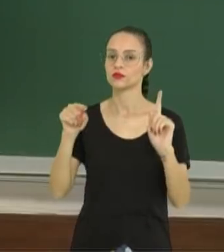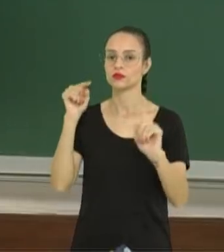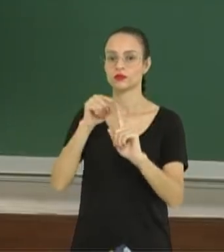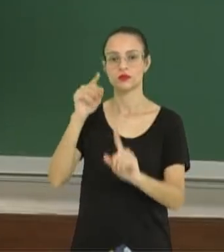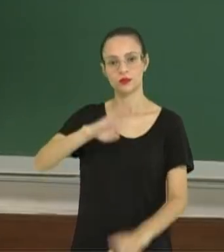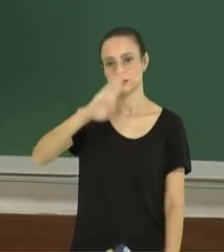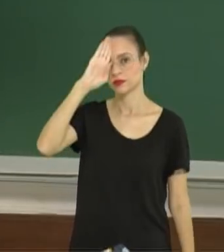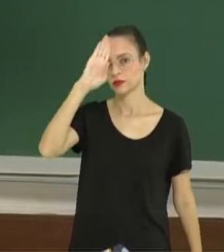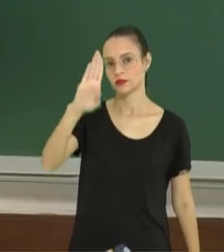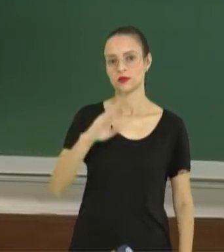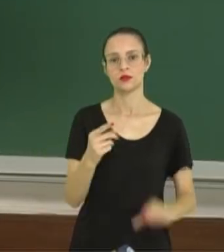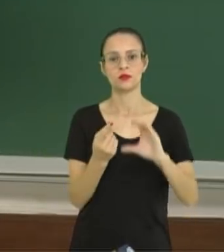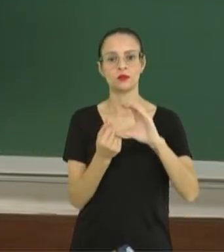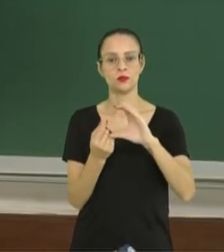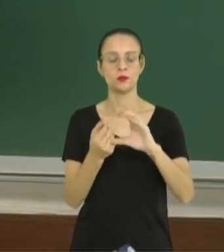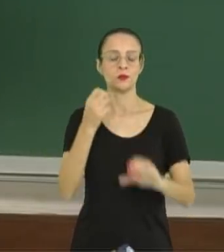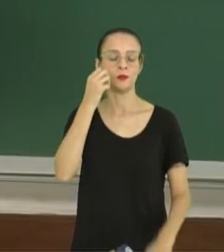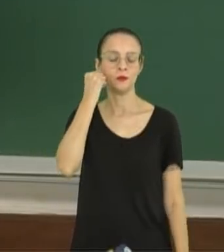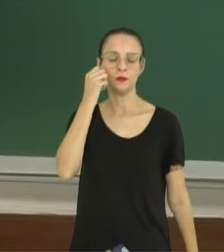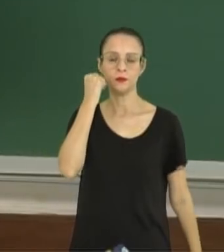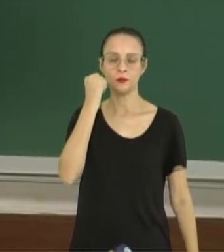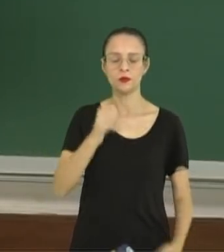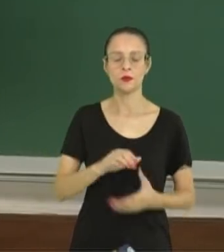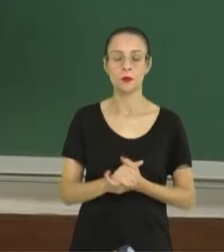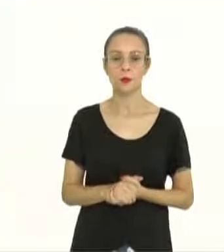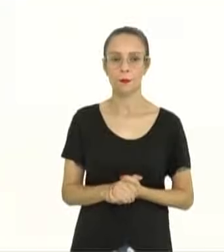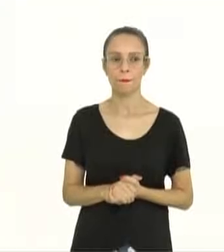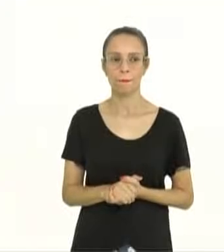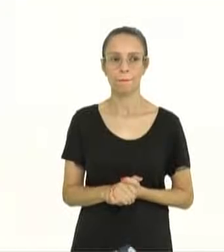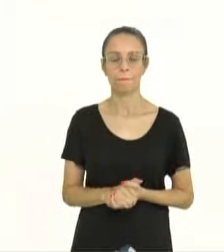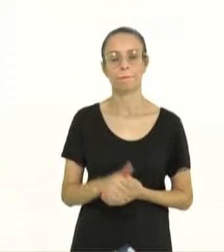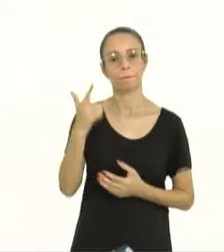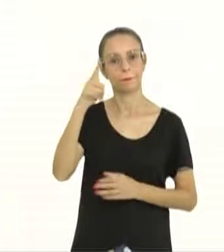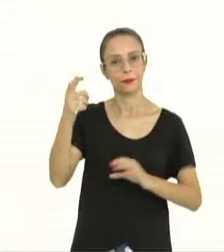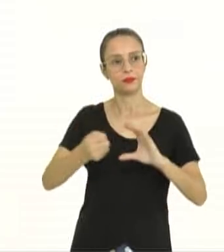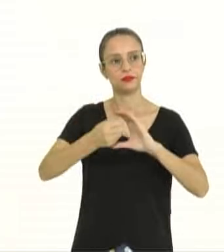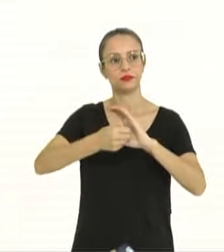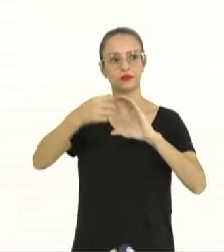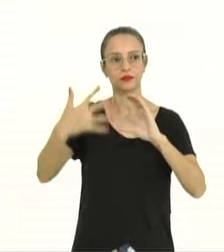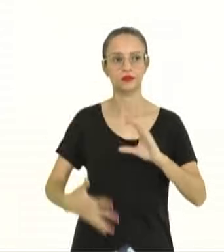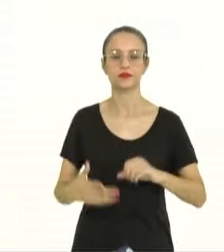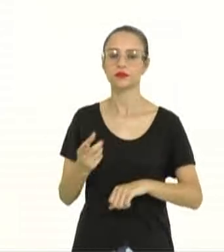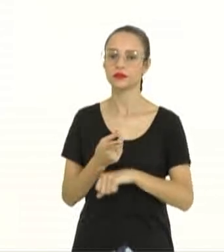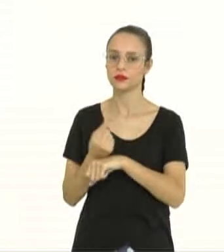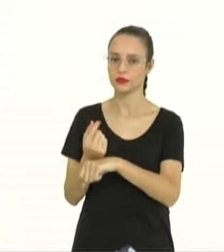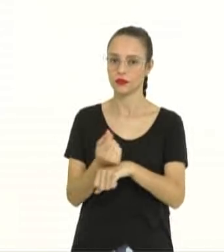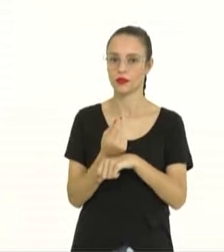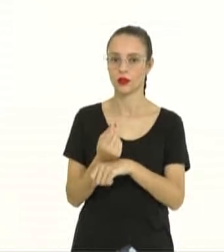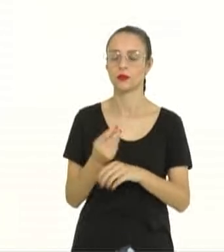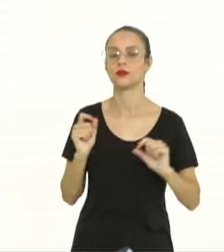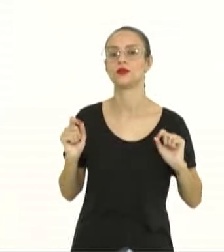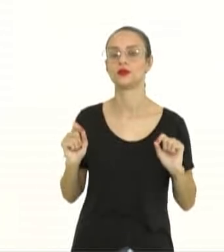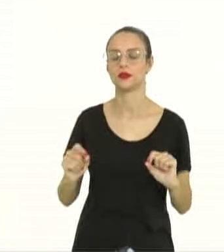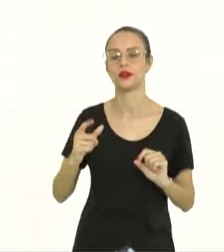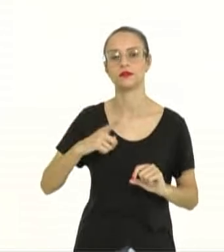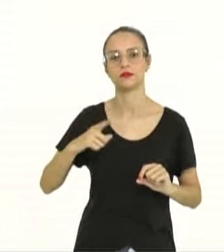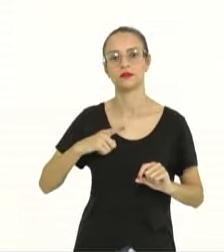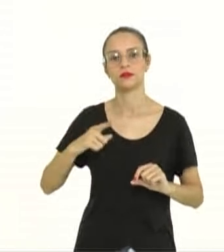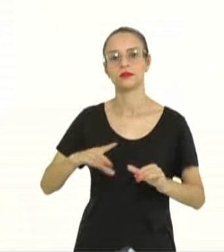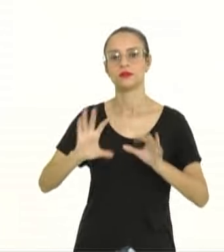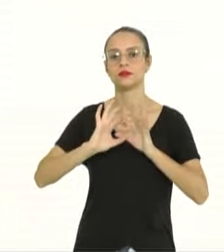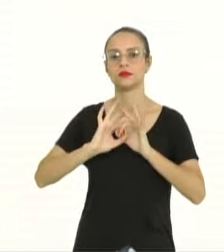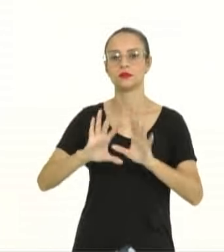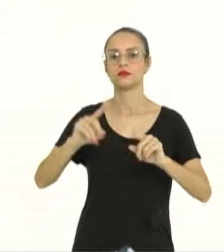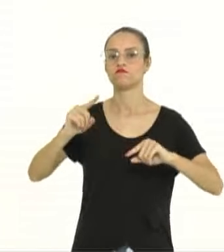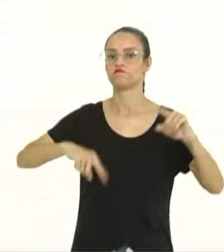principal do capitalismo é lucrar. Outra característica é a economia de mercado, né? Existe uma liberdade